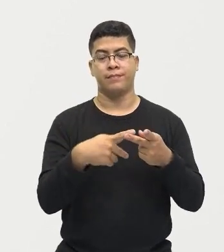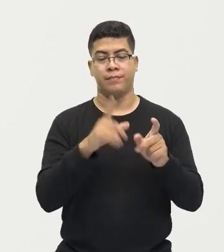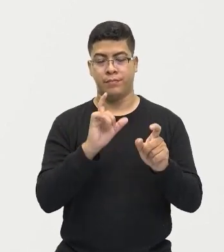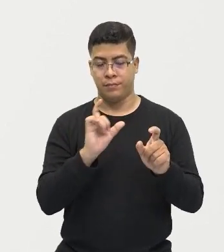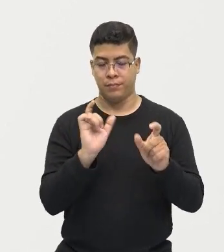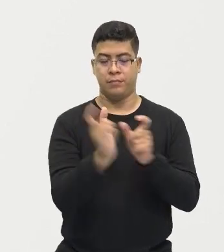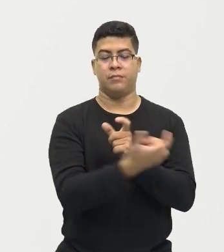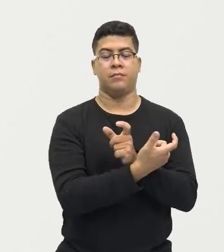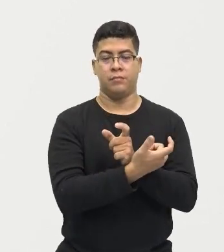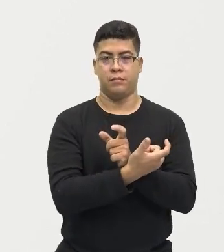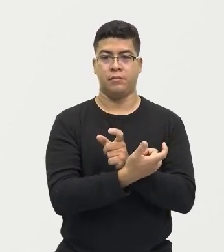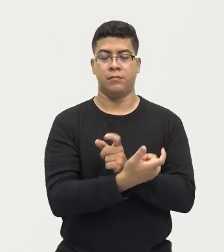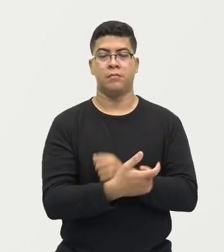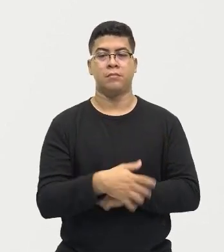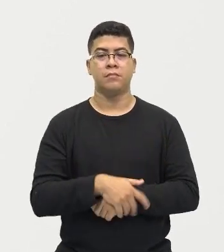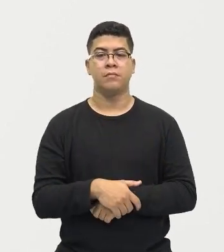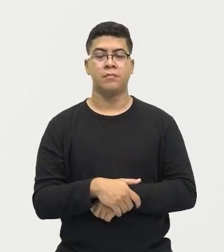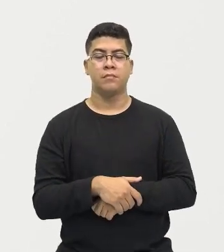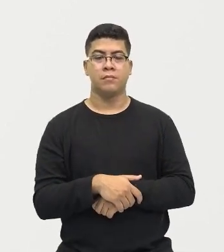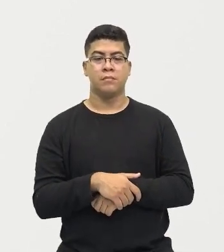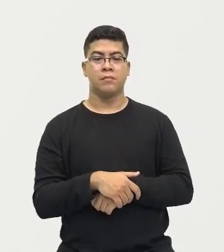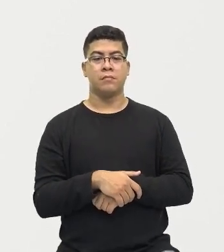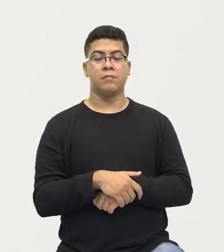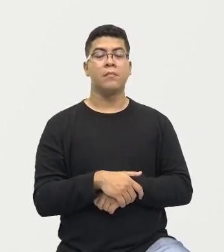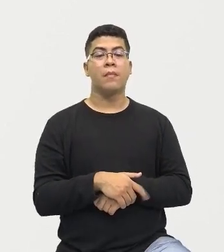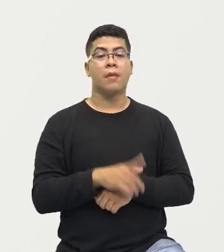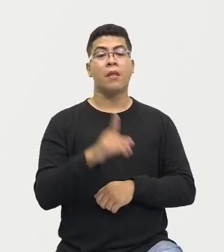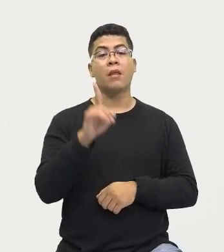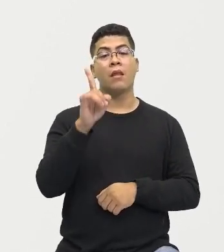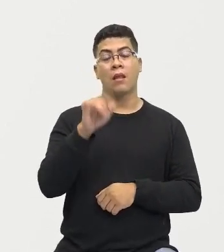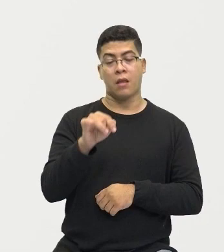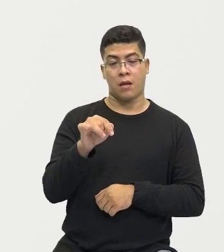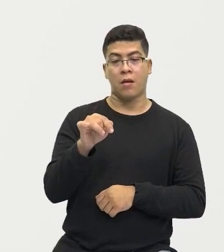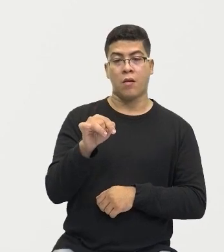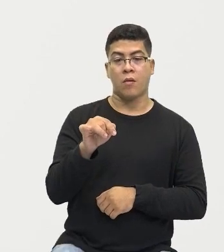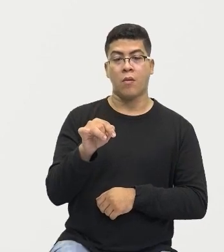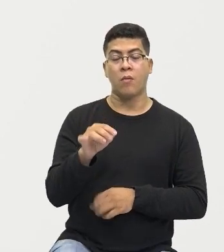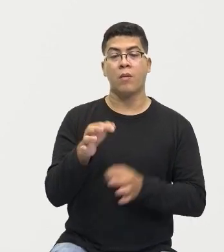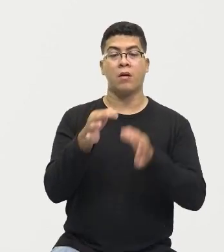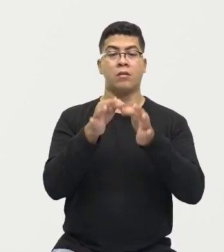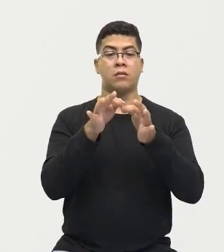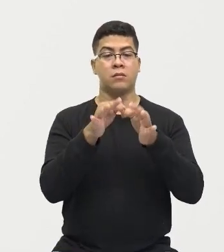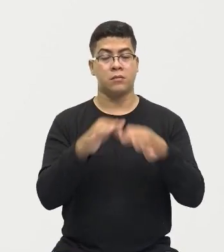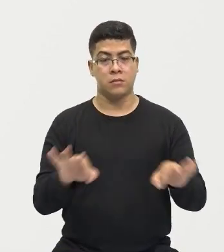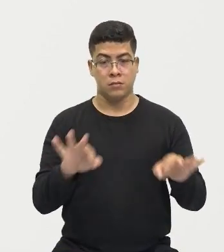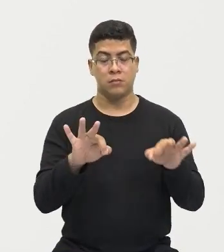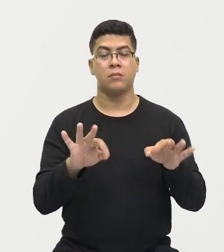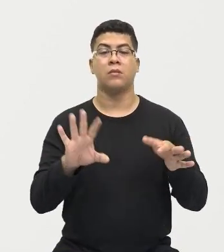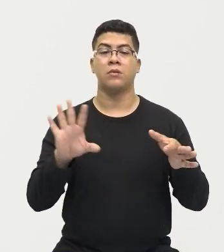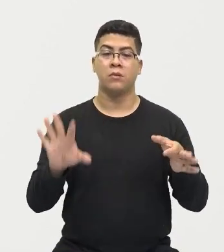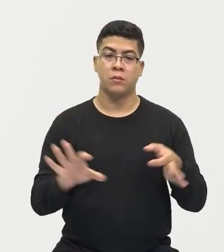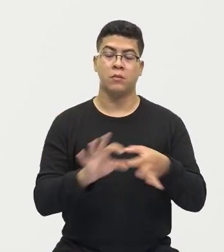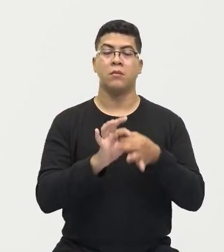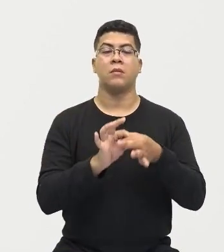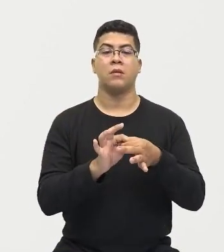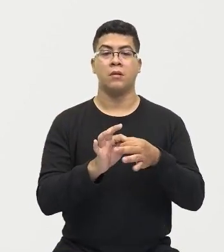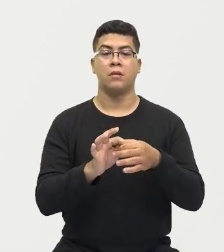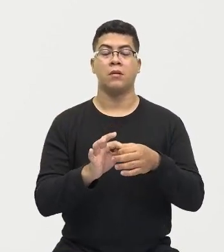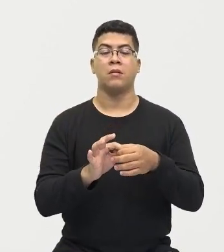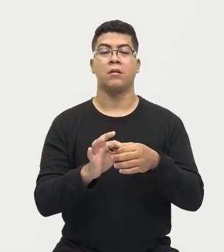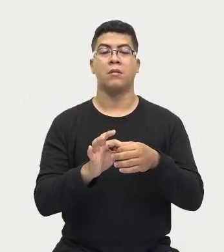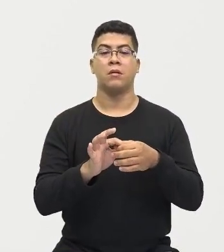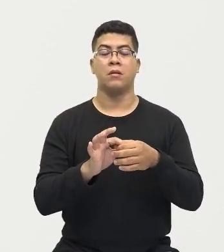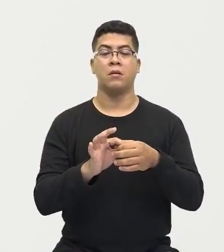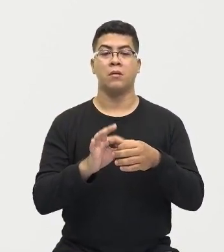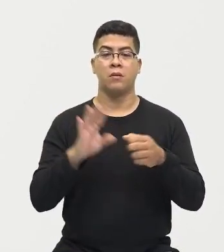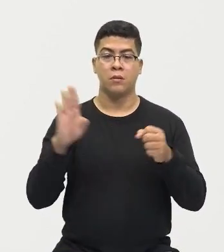é objeto indireto. Então, temos aqui uma oração subordinada, substantiva, objetiva,